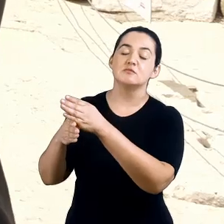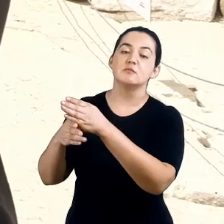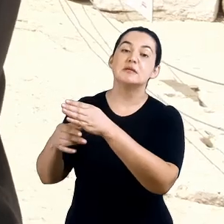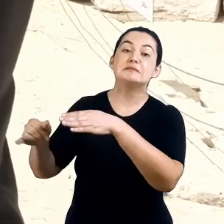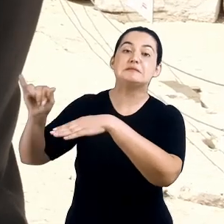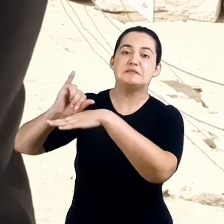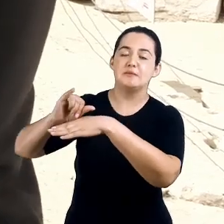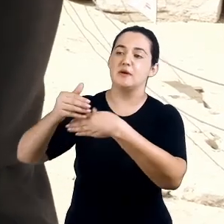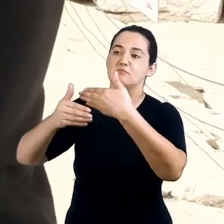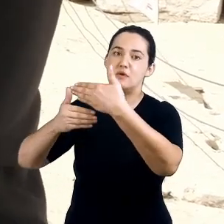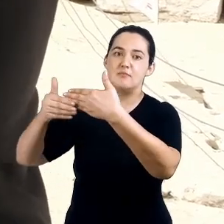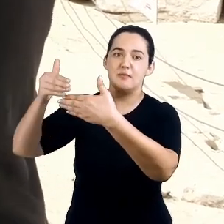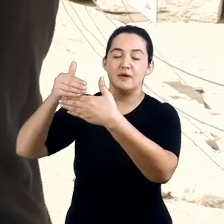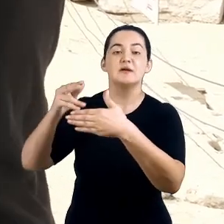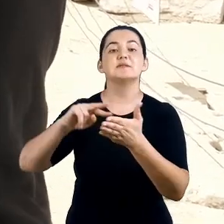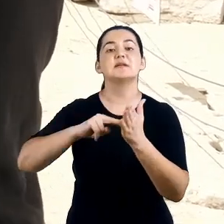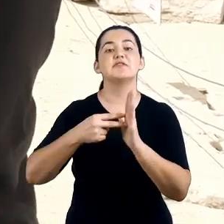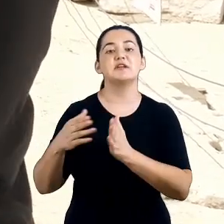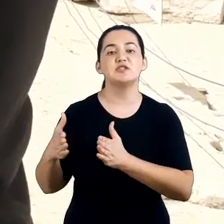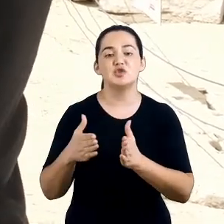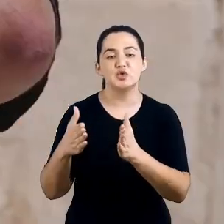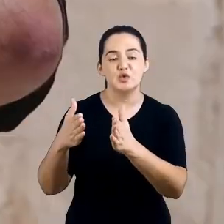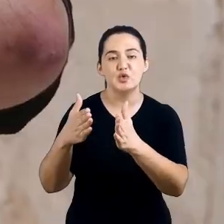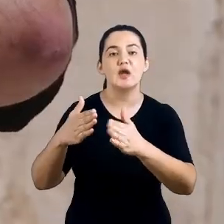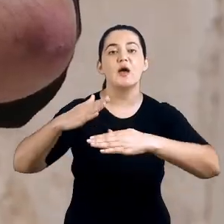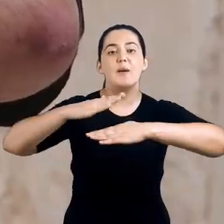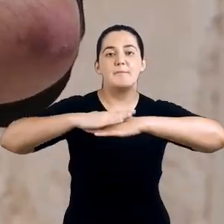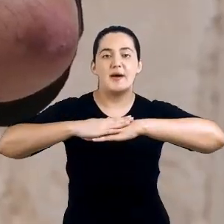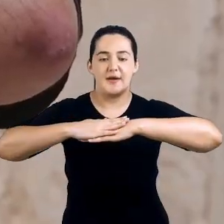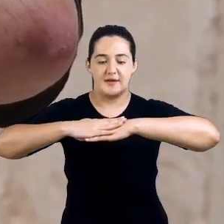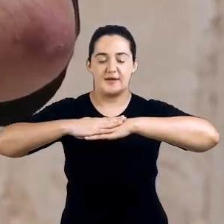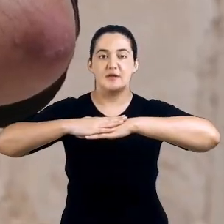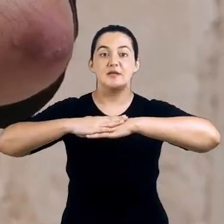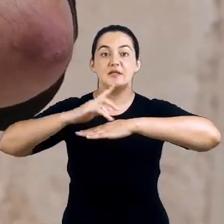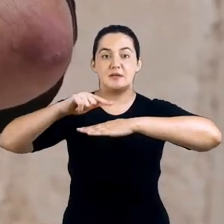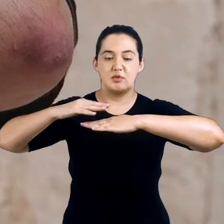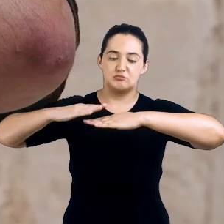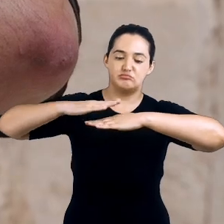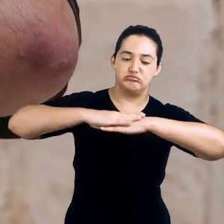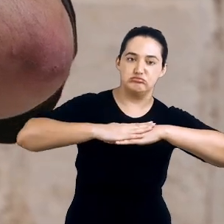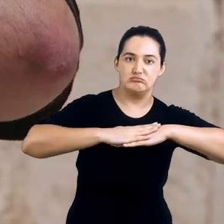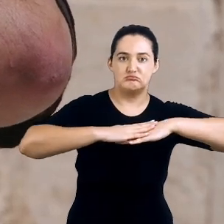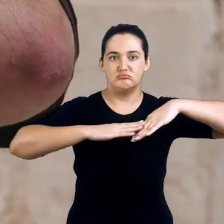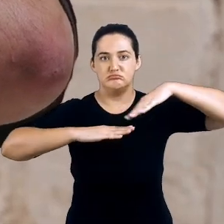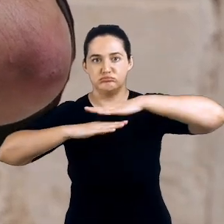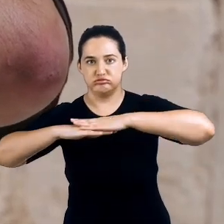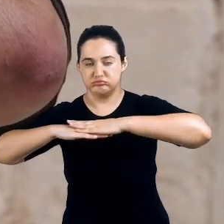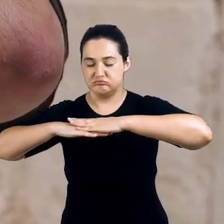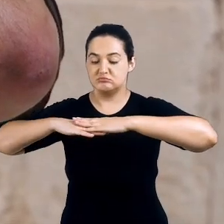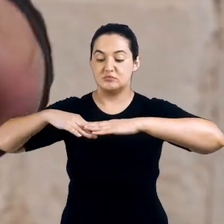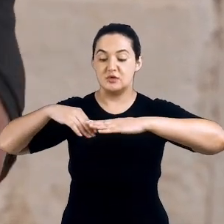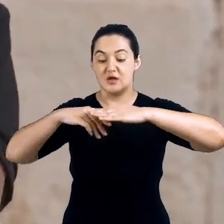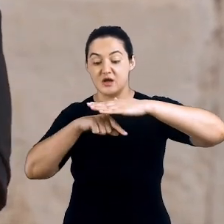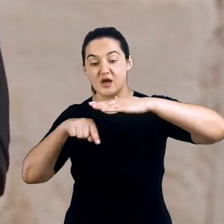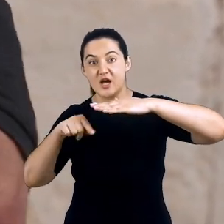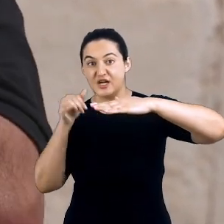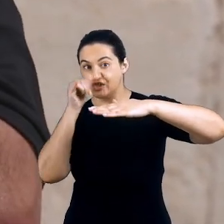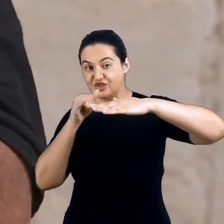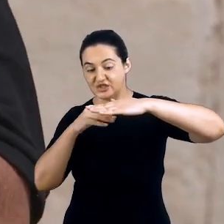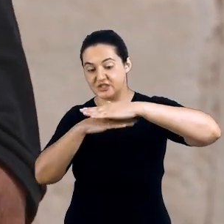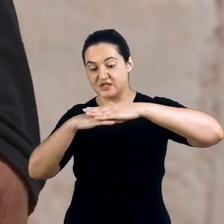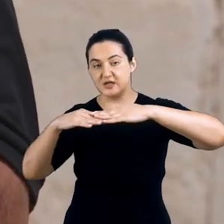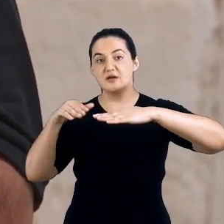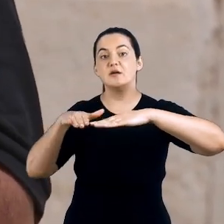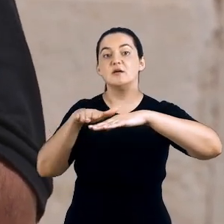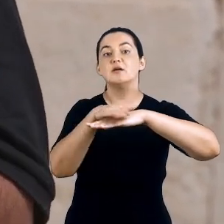cima, significa que a parede e a estrada foram efetivamente construídas depois do ano 20. Mas espere